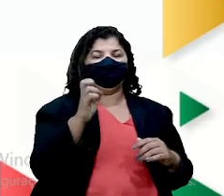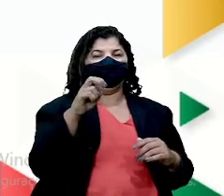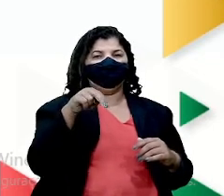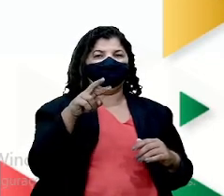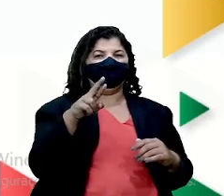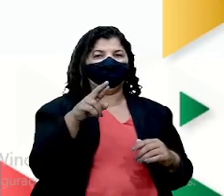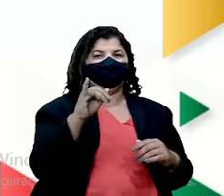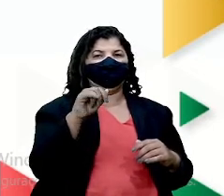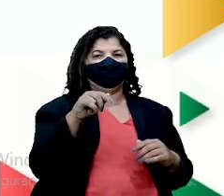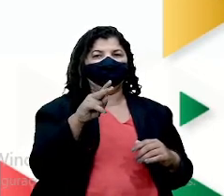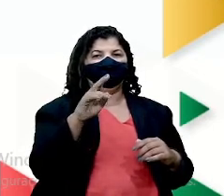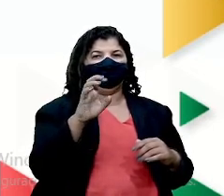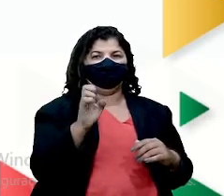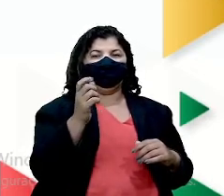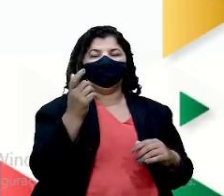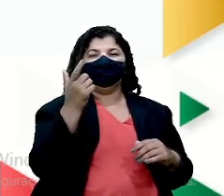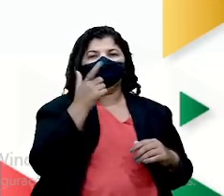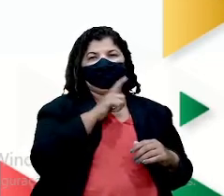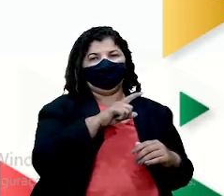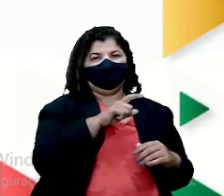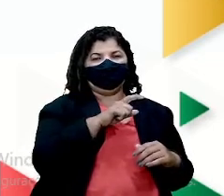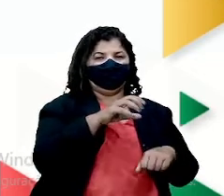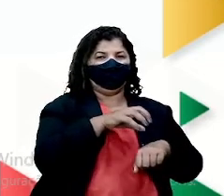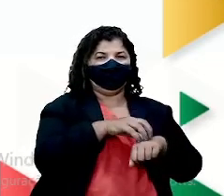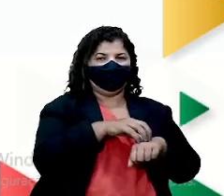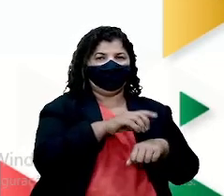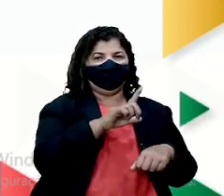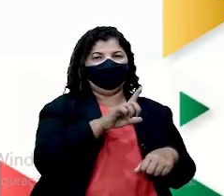e Castela. Ganhou do rei Leão